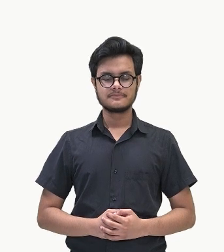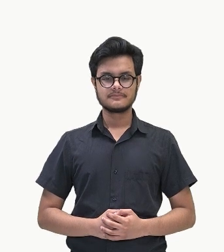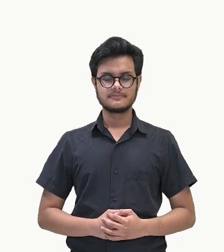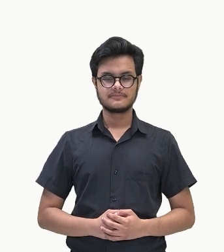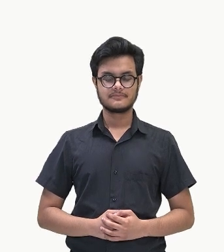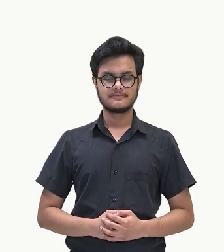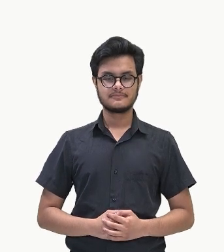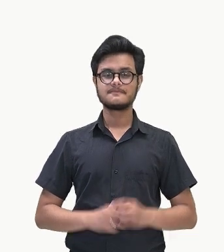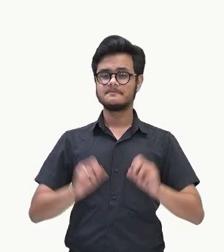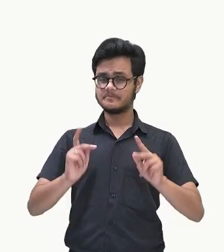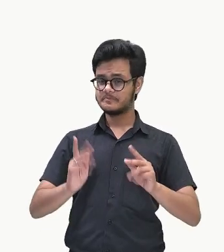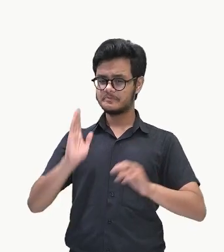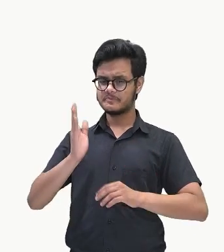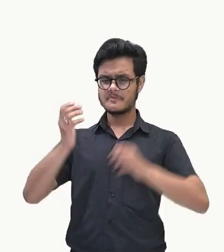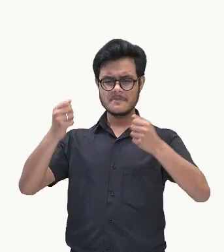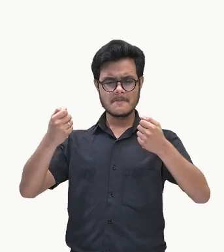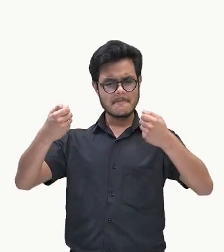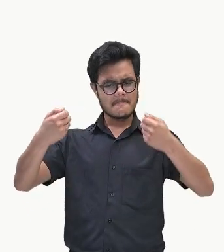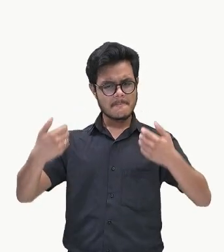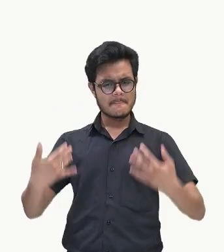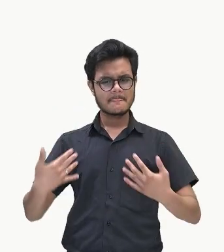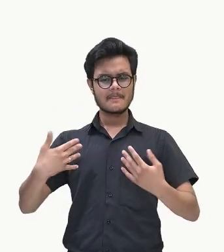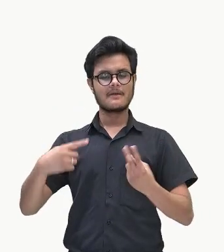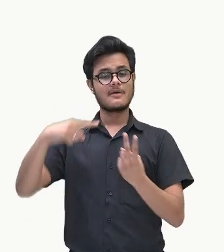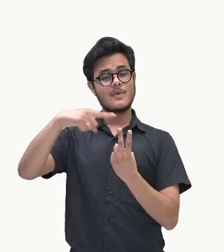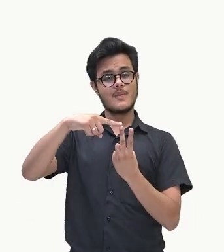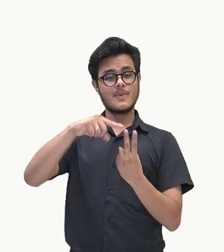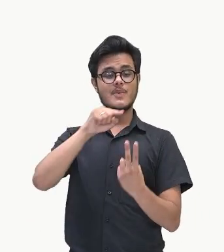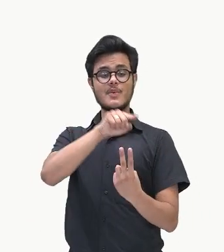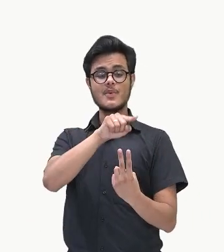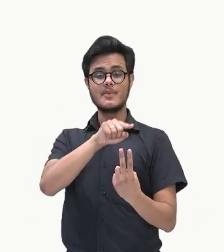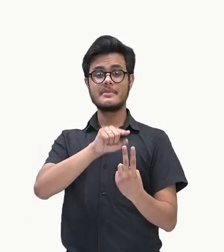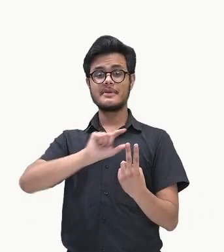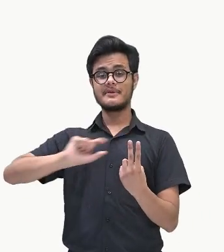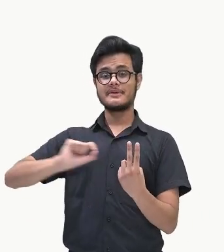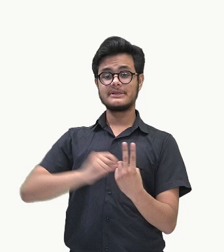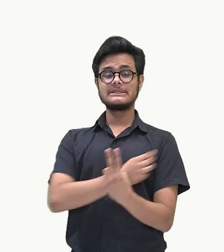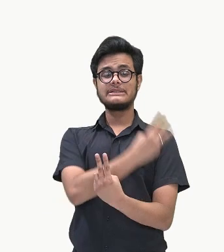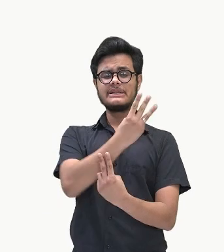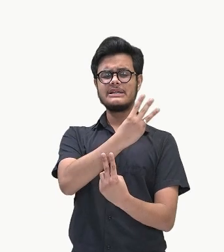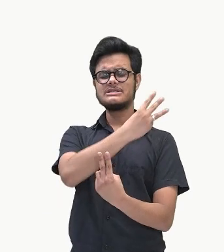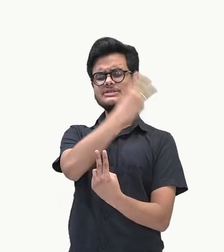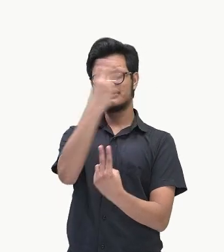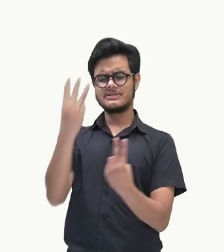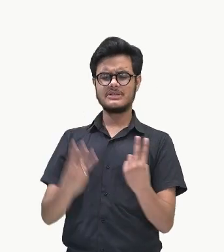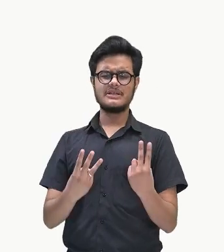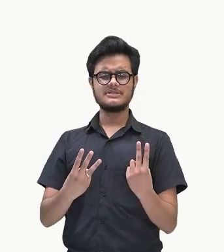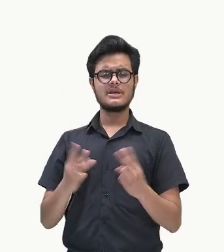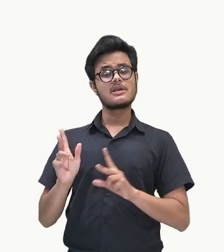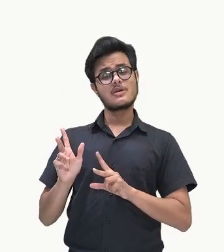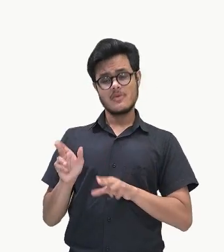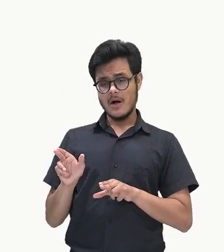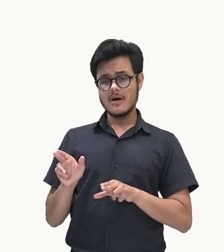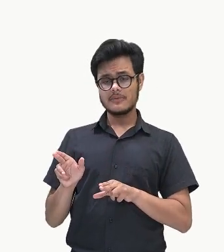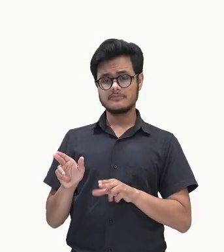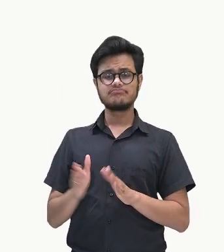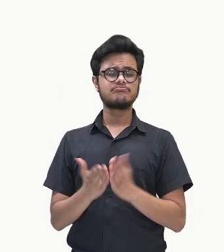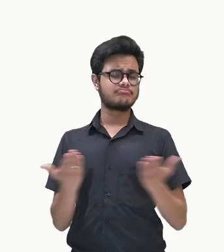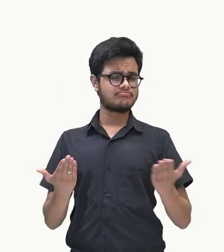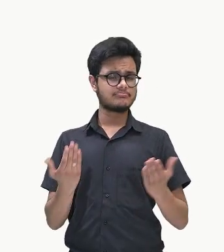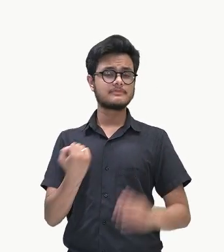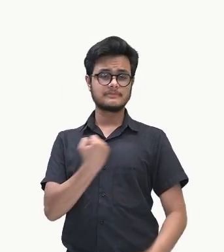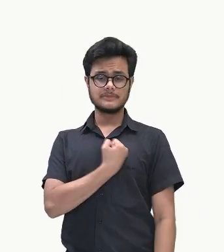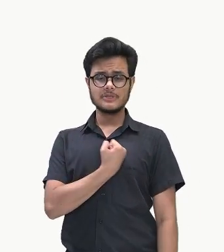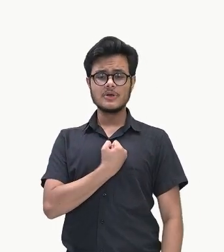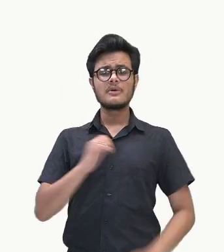Como eu acabei de falar, ó, índice igual. Se os índices são iguais, o número aqui é que